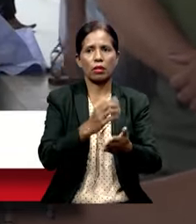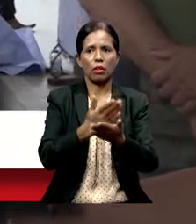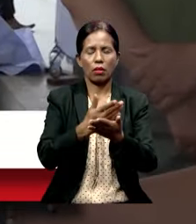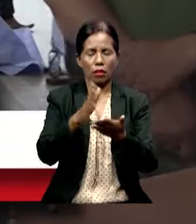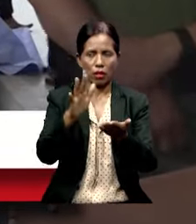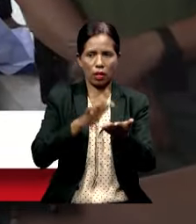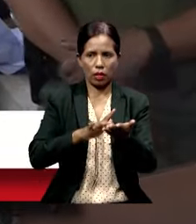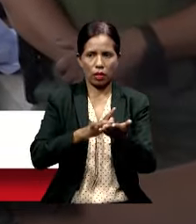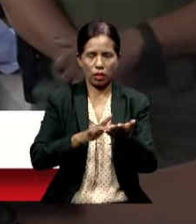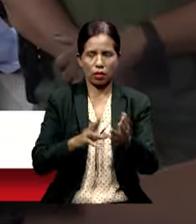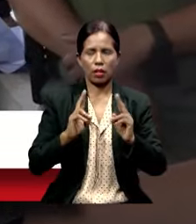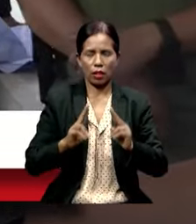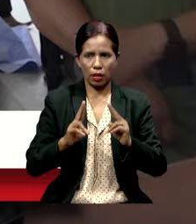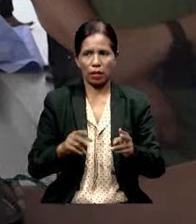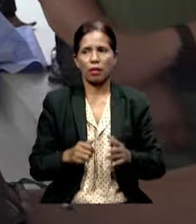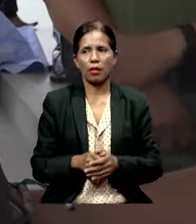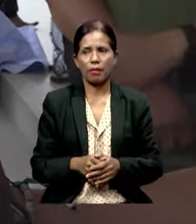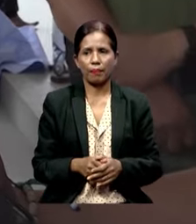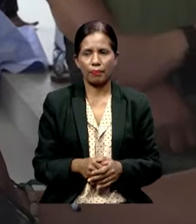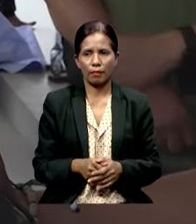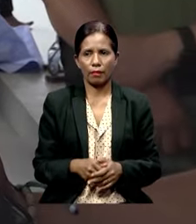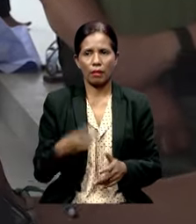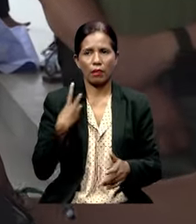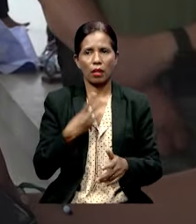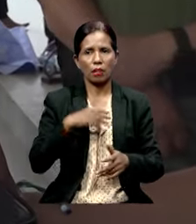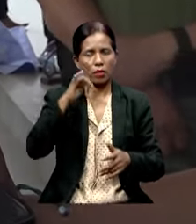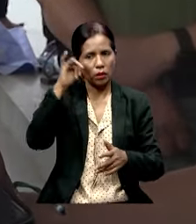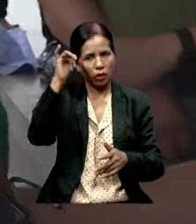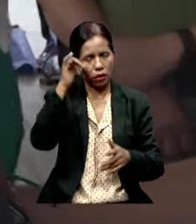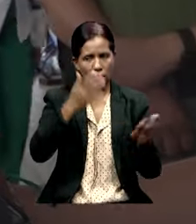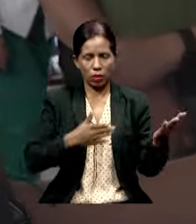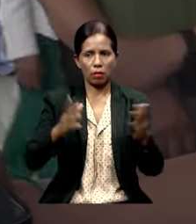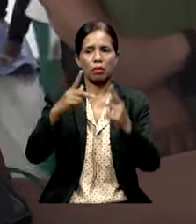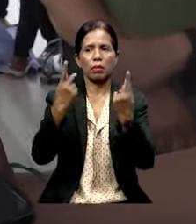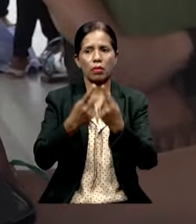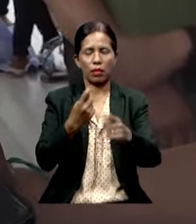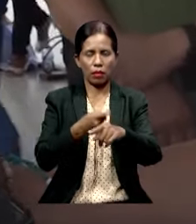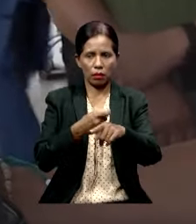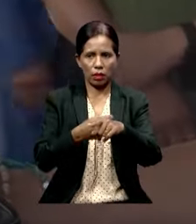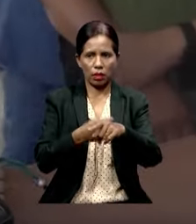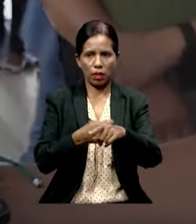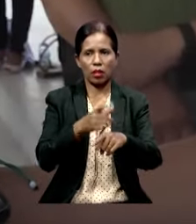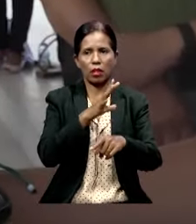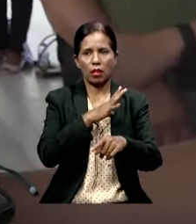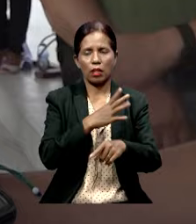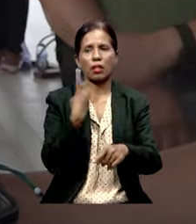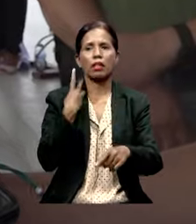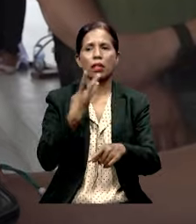de caráter urgente nia, nebe a mim urse que notifica na companhia e tempo para que espera kata ka, nebemente